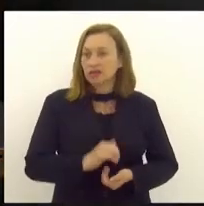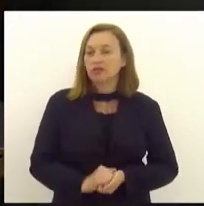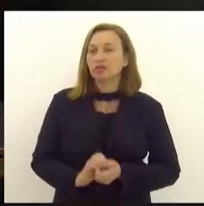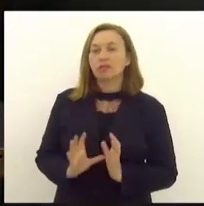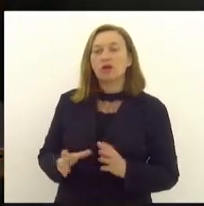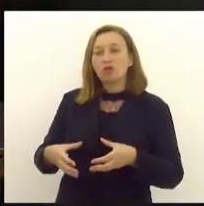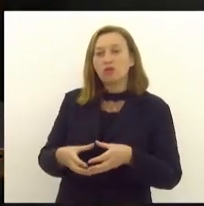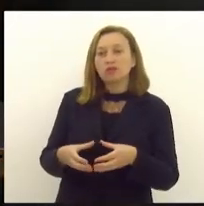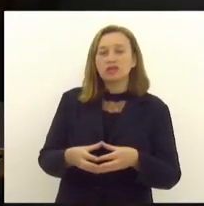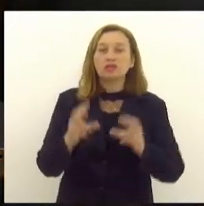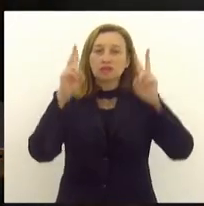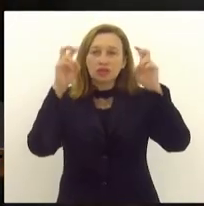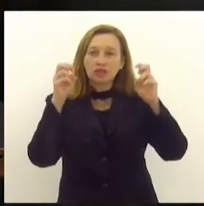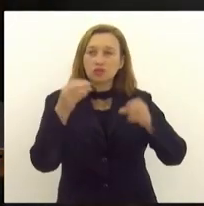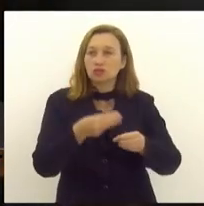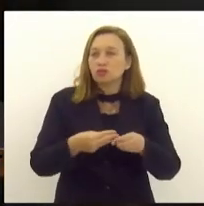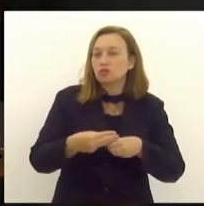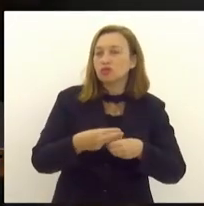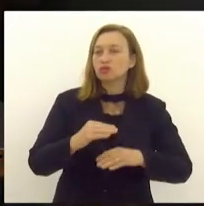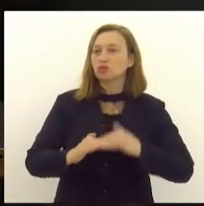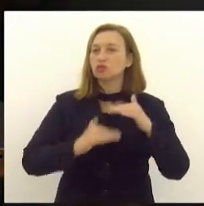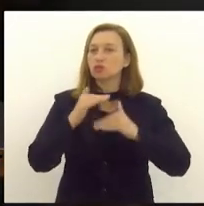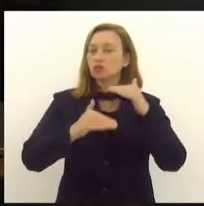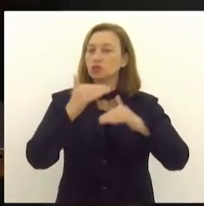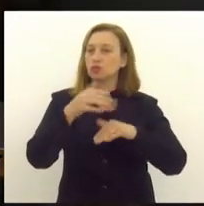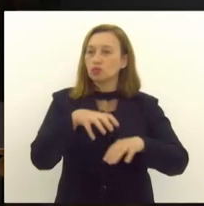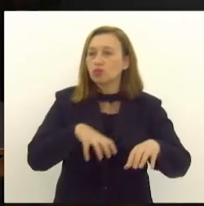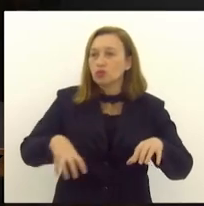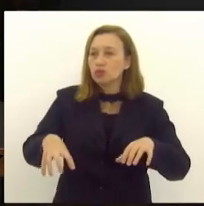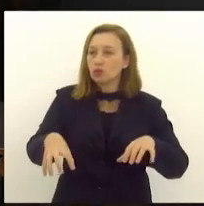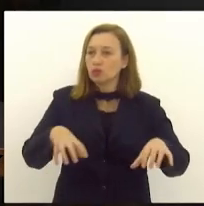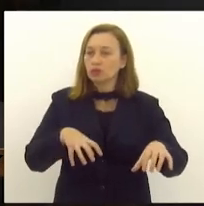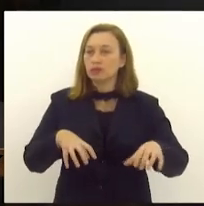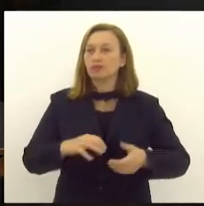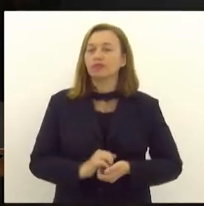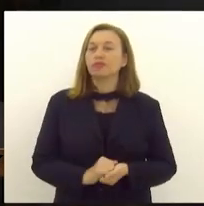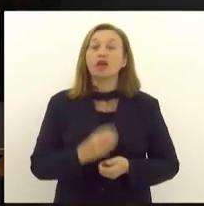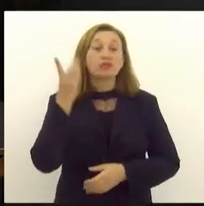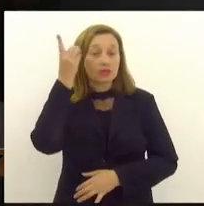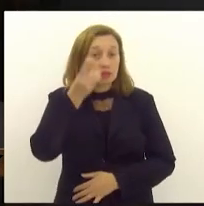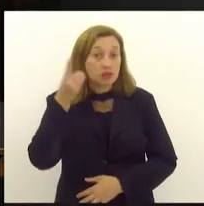comissão de assuntos municipais de desenvolvimento Regional deputado